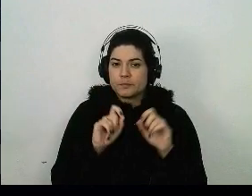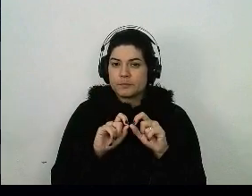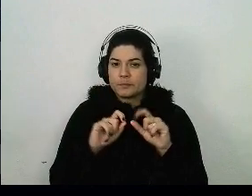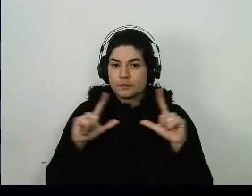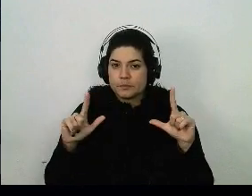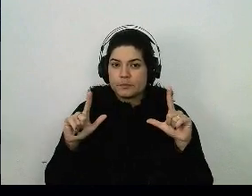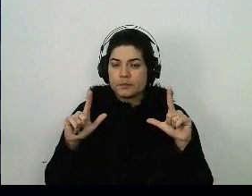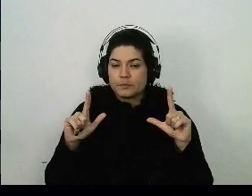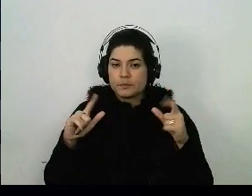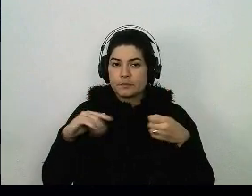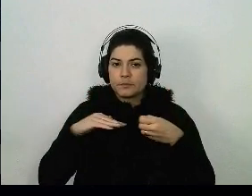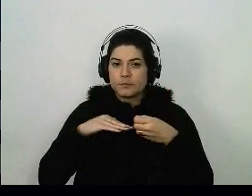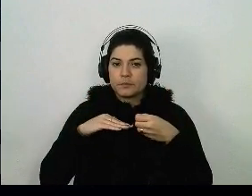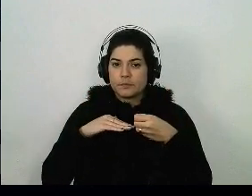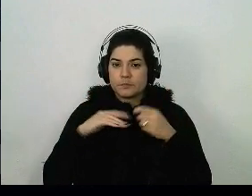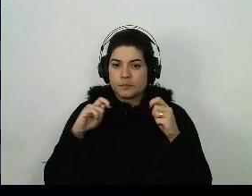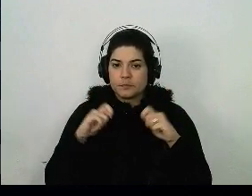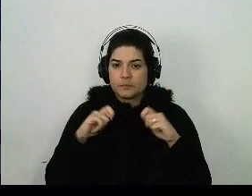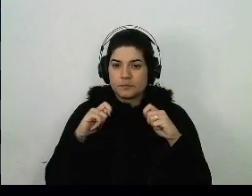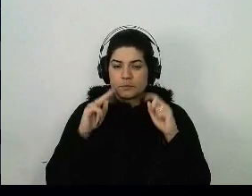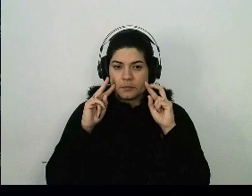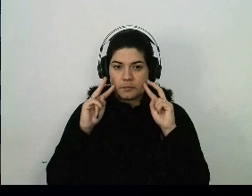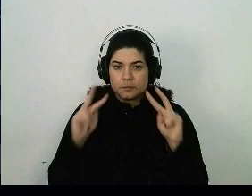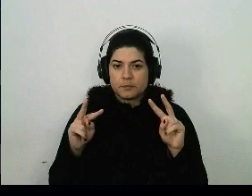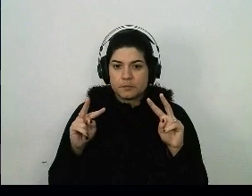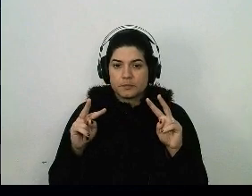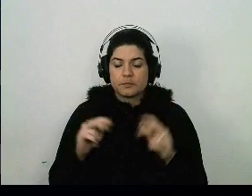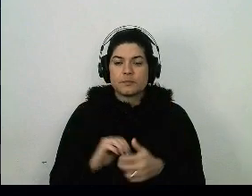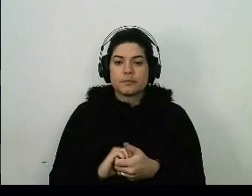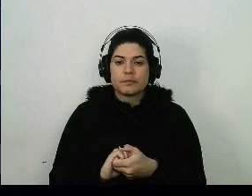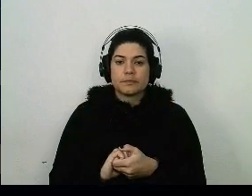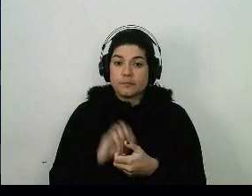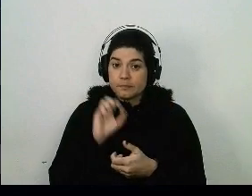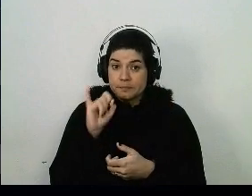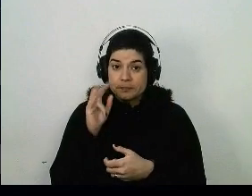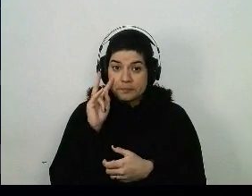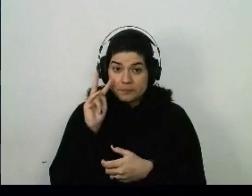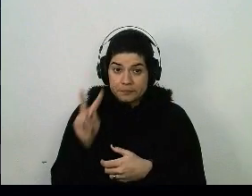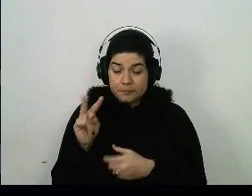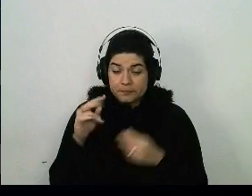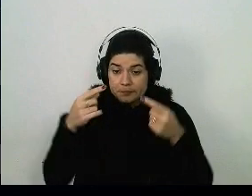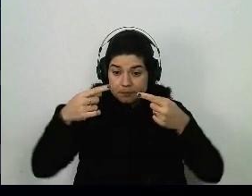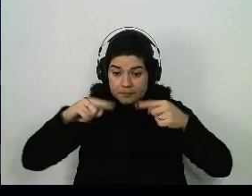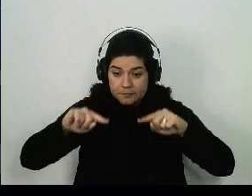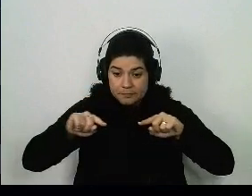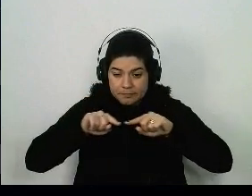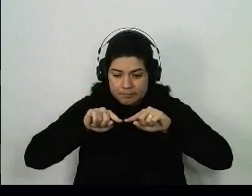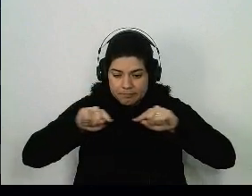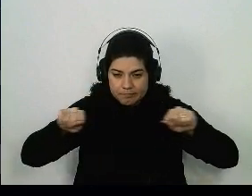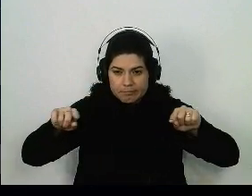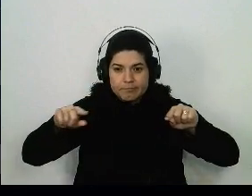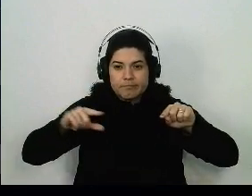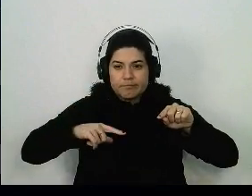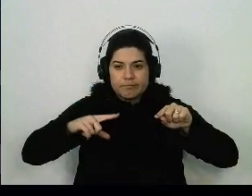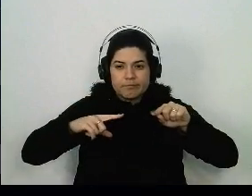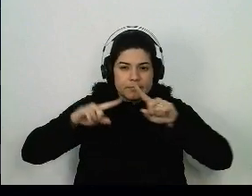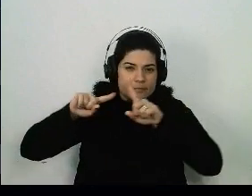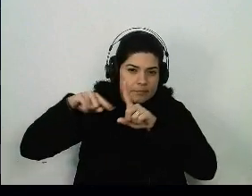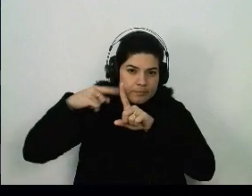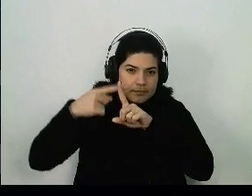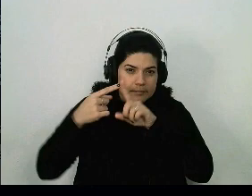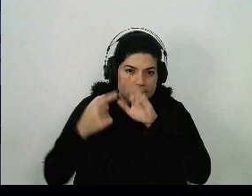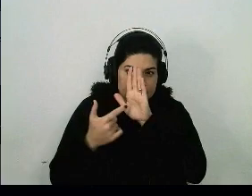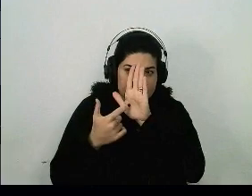consigo. Mas, se você observar aqui embaixo, e eu vou botar o maisinho aqui,